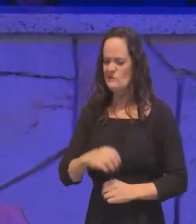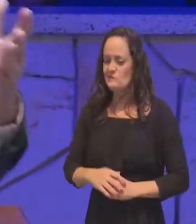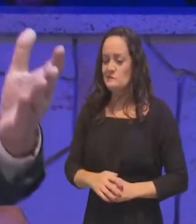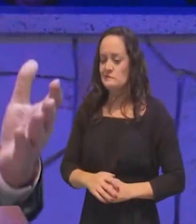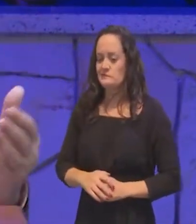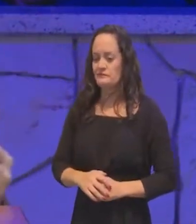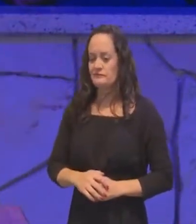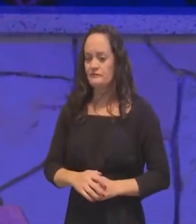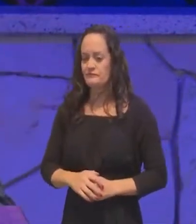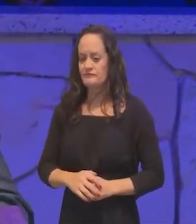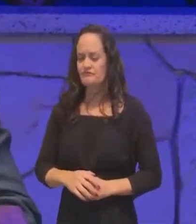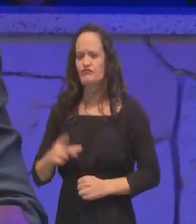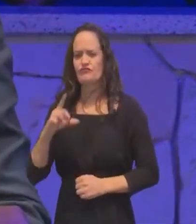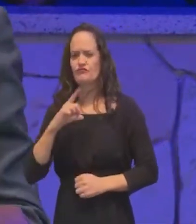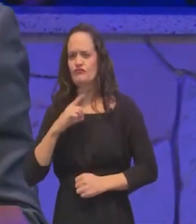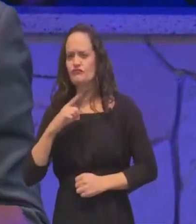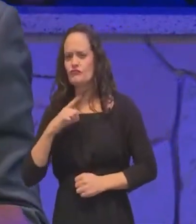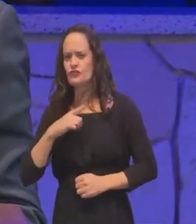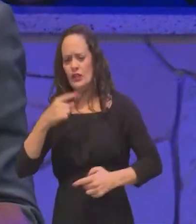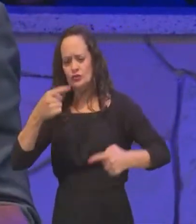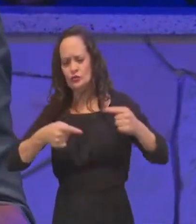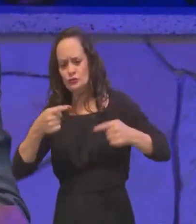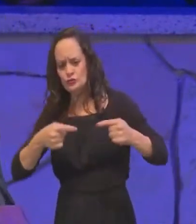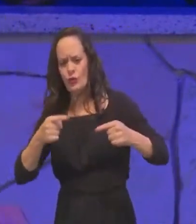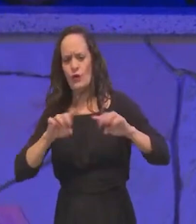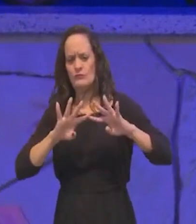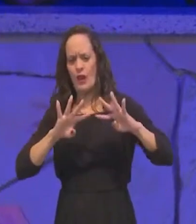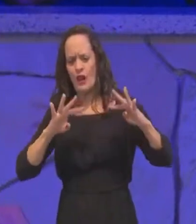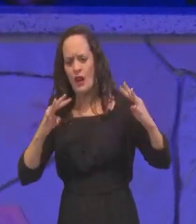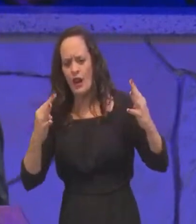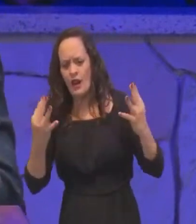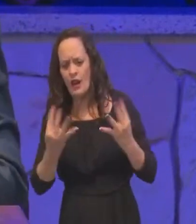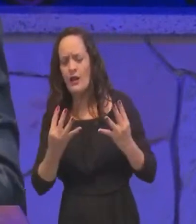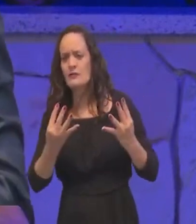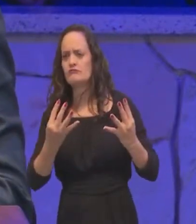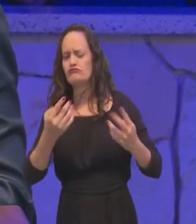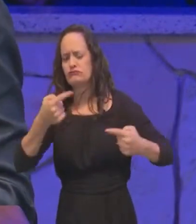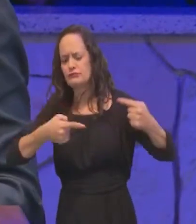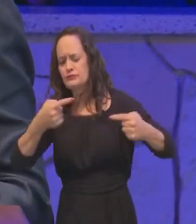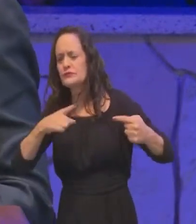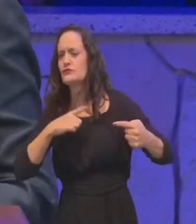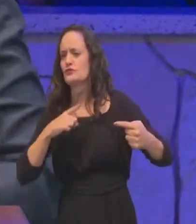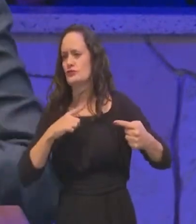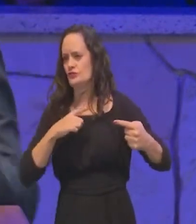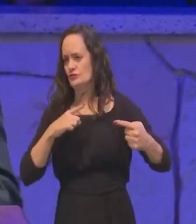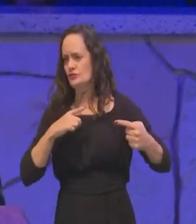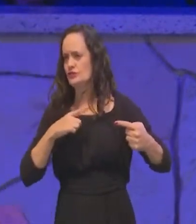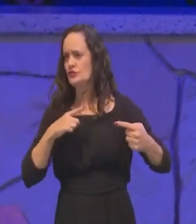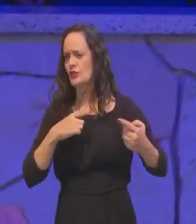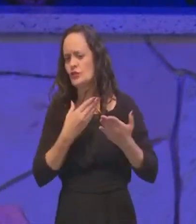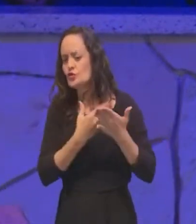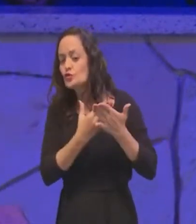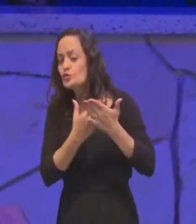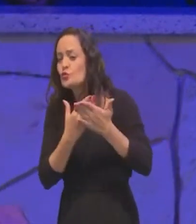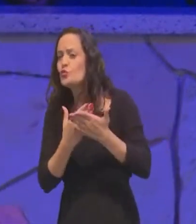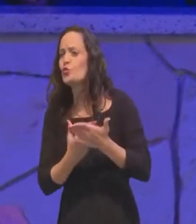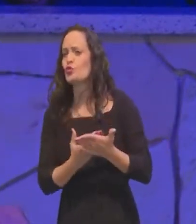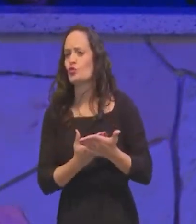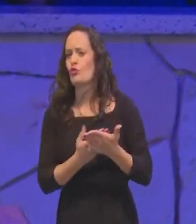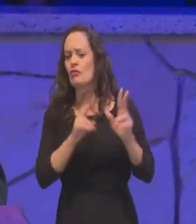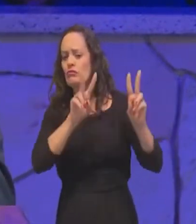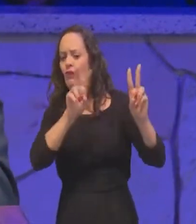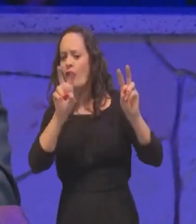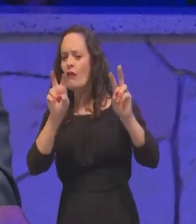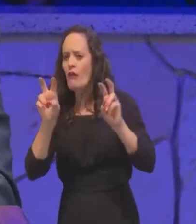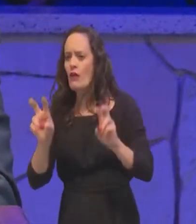As eclésias existiam com este cunho político, filosófico, de estudo